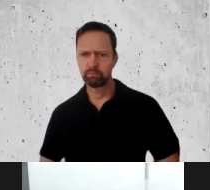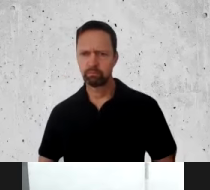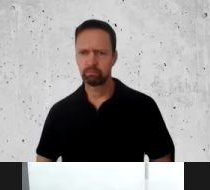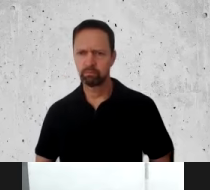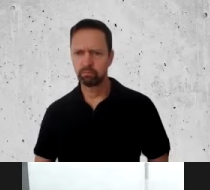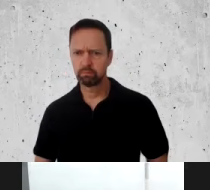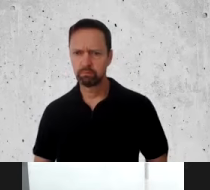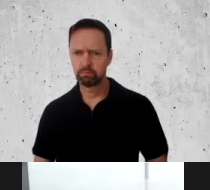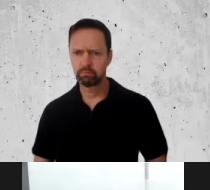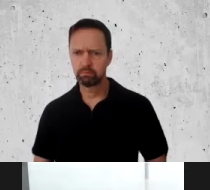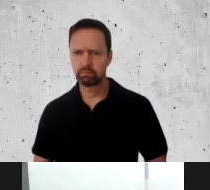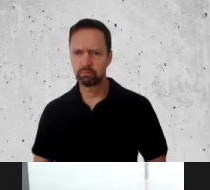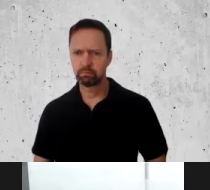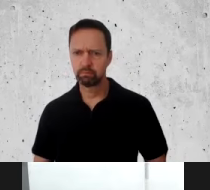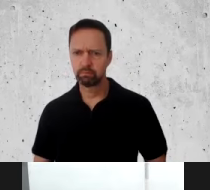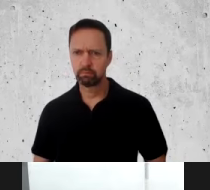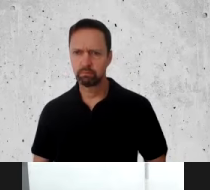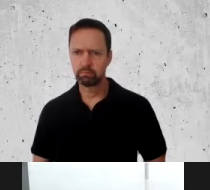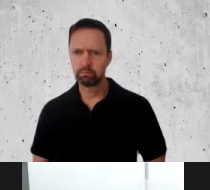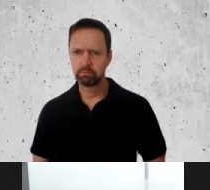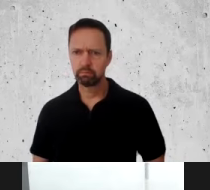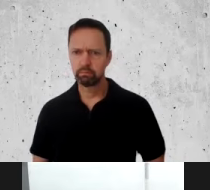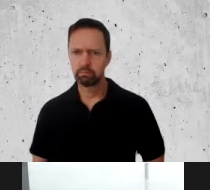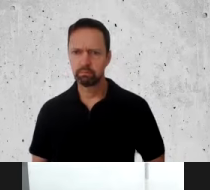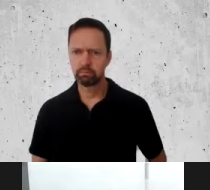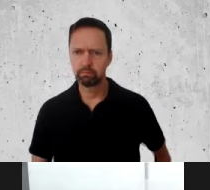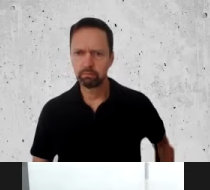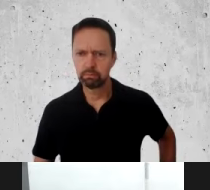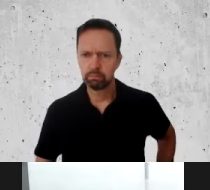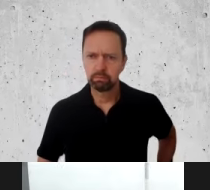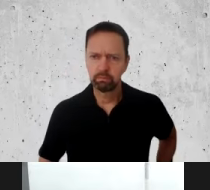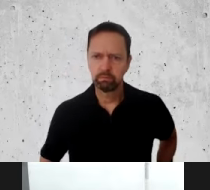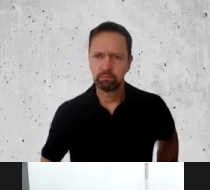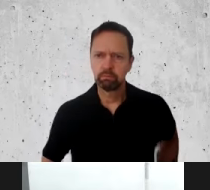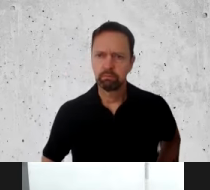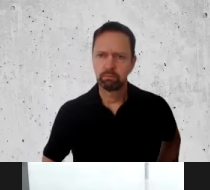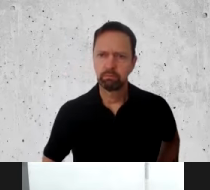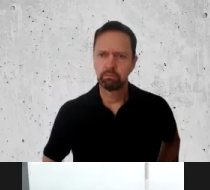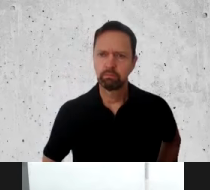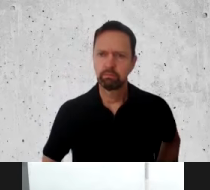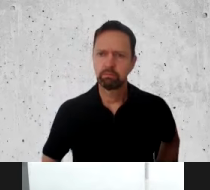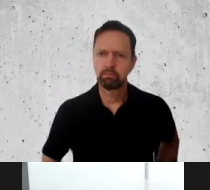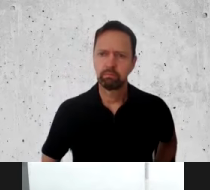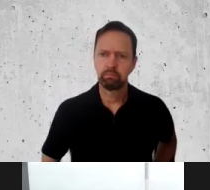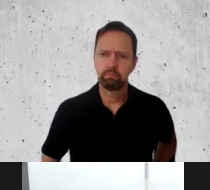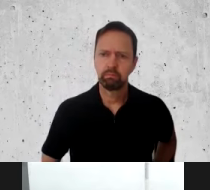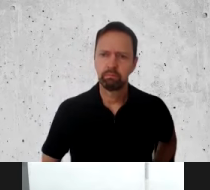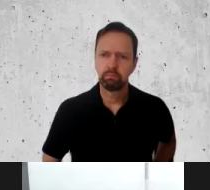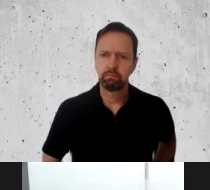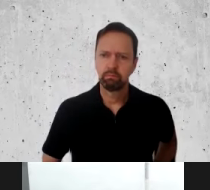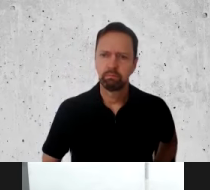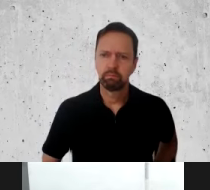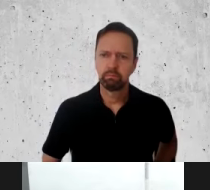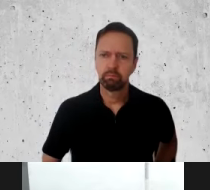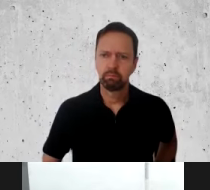ainda um equilíbrio, mas, assim, o que ele argumenta é, no caso do Brasil, a gente está na ponta ali mais baixa, né? A gente tinha uma recuperação de garantia de zero e